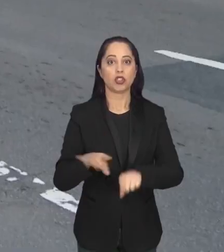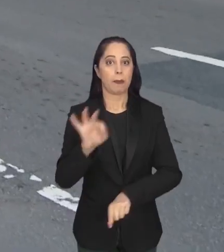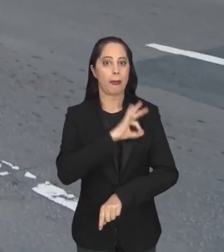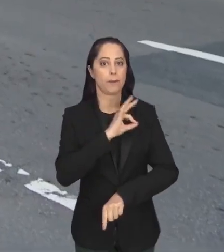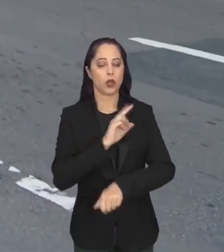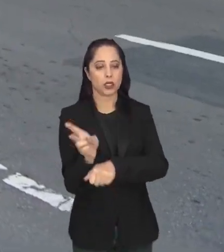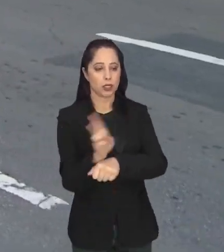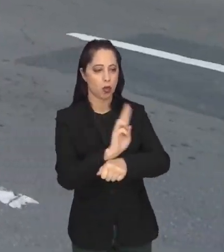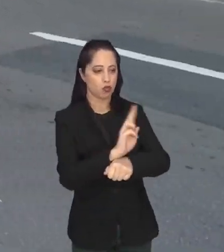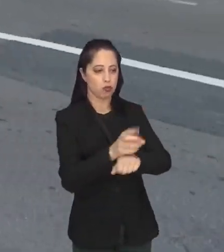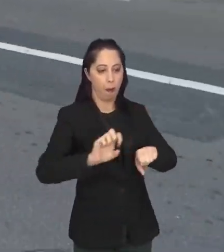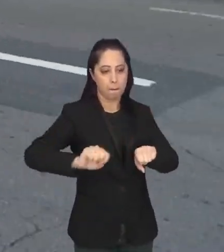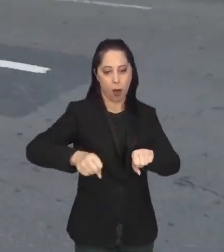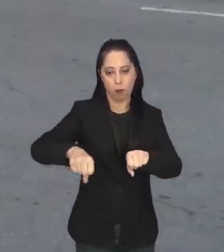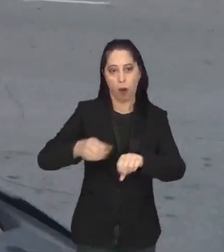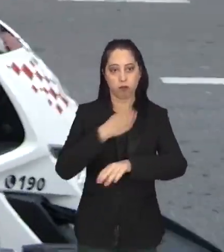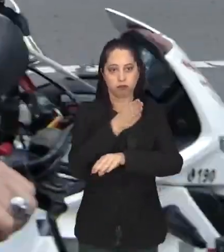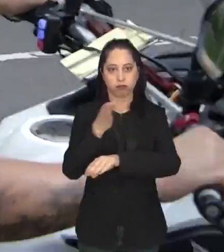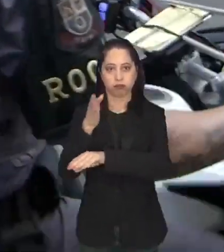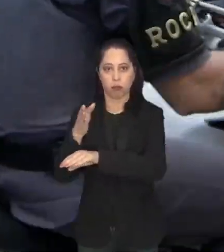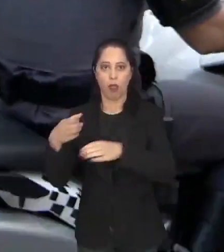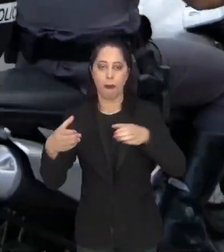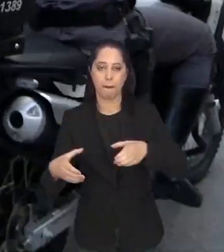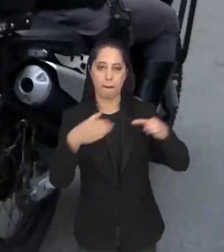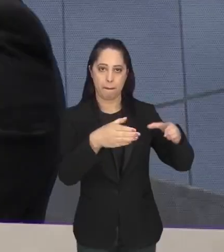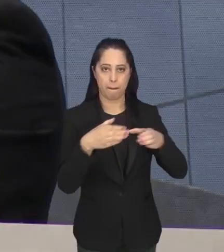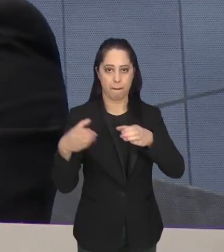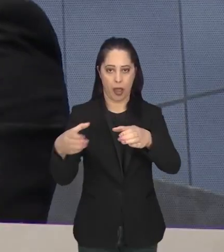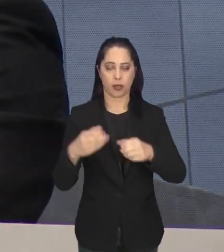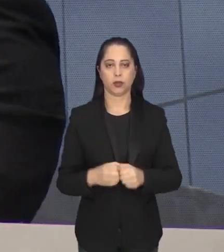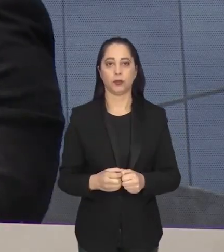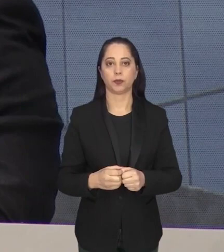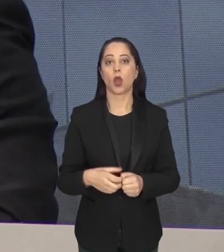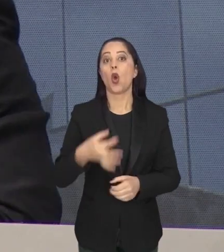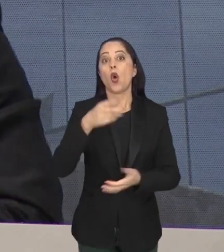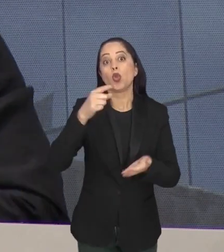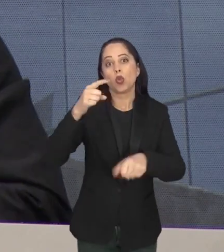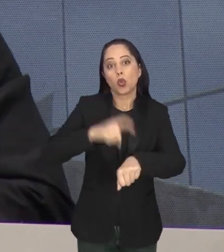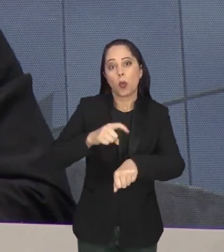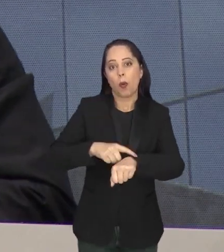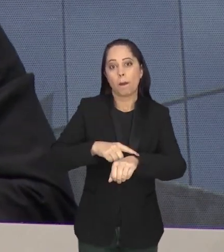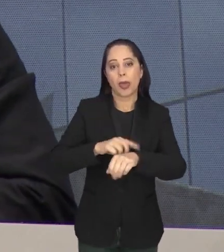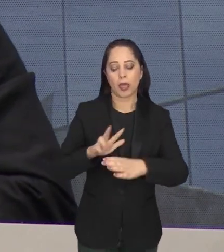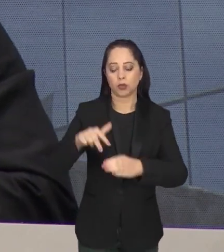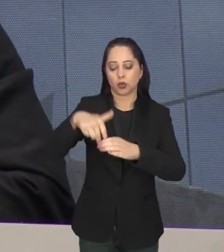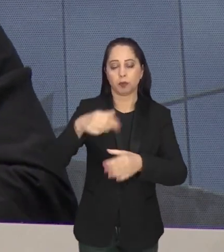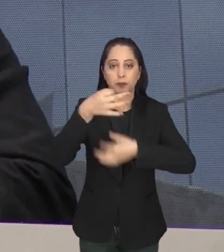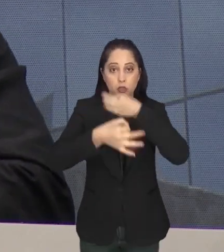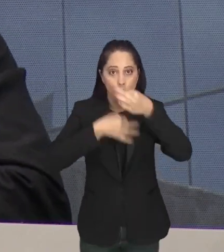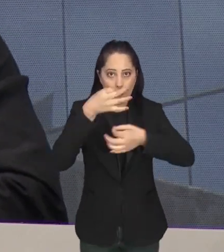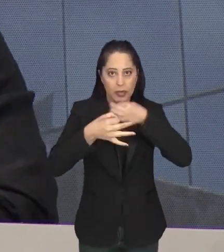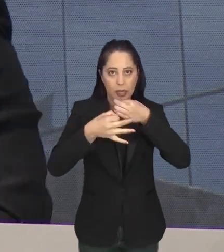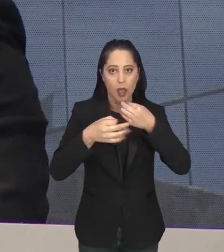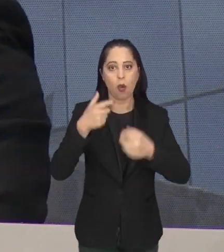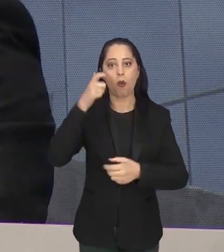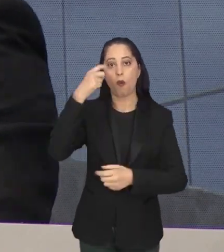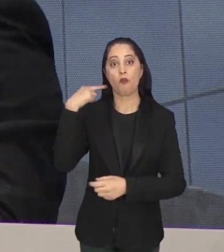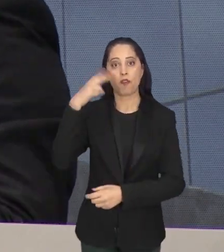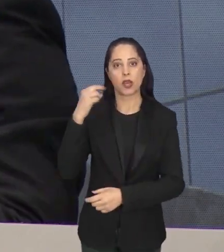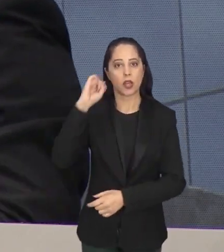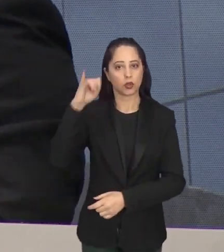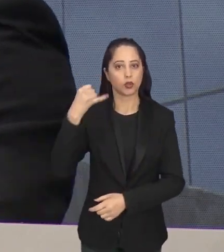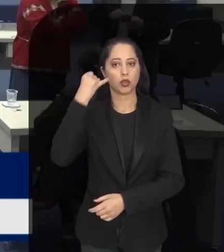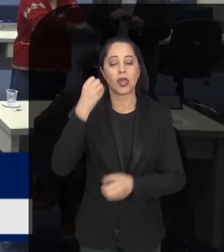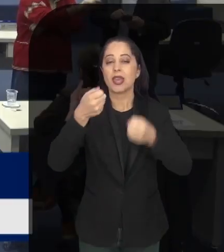saúde e rondas policiais em alguns bairros. Já no Pinga Fogo, o primeiro orador da noite, o vereador